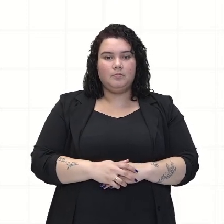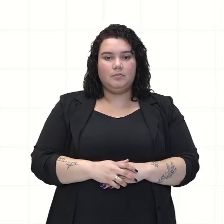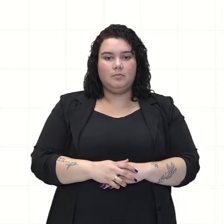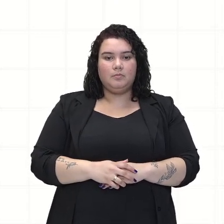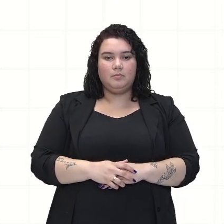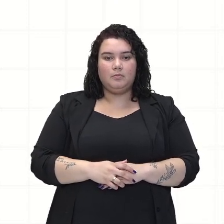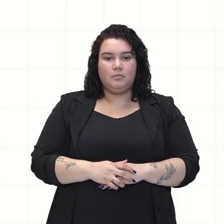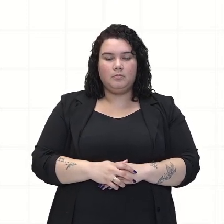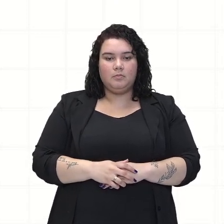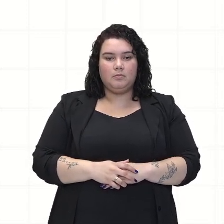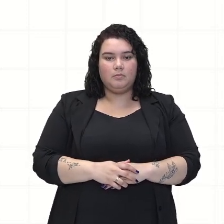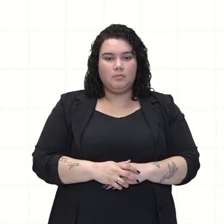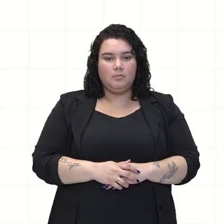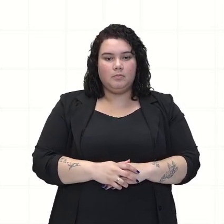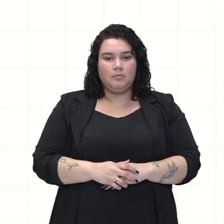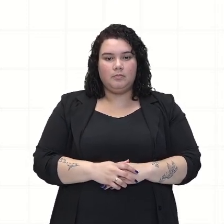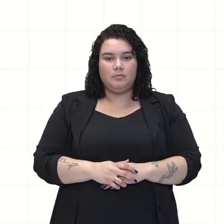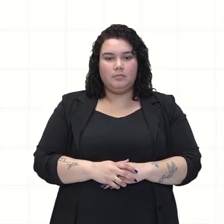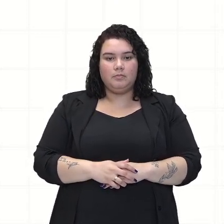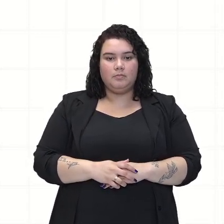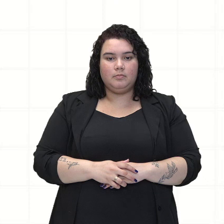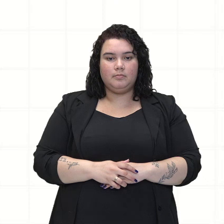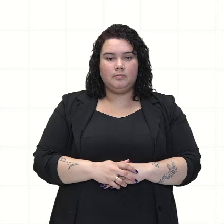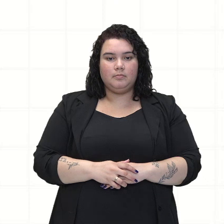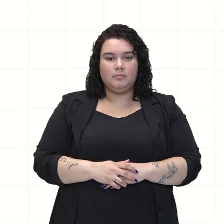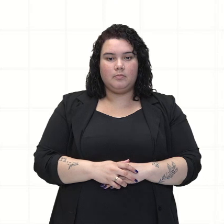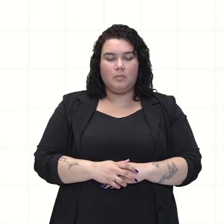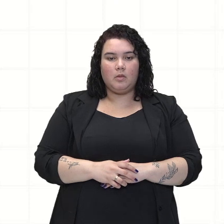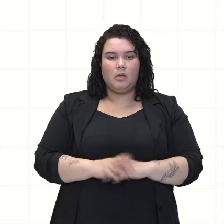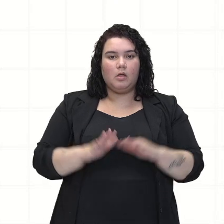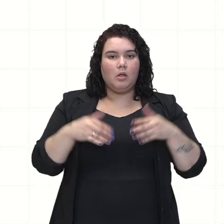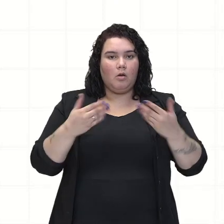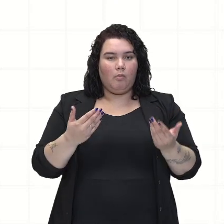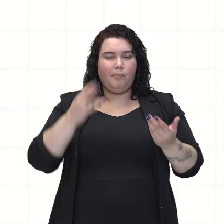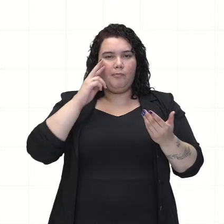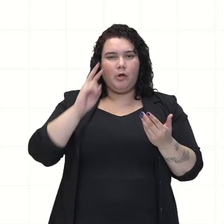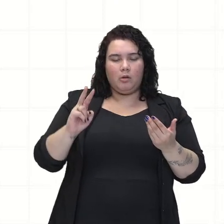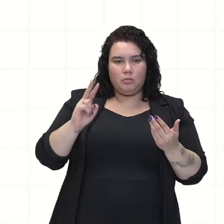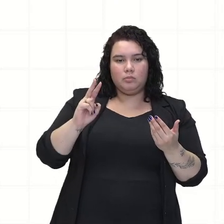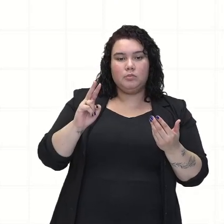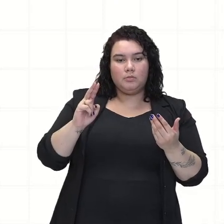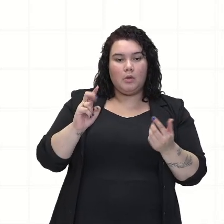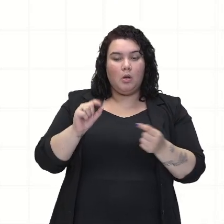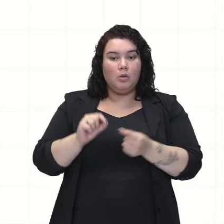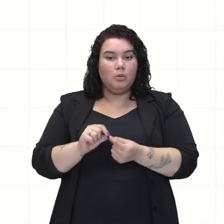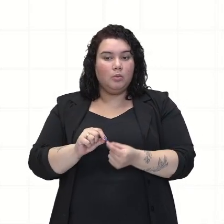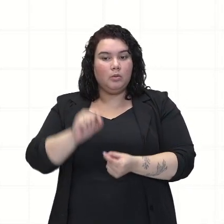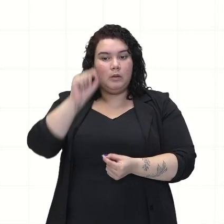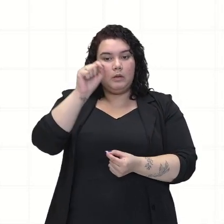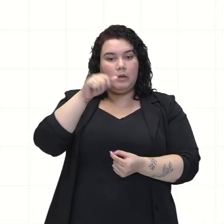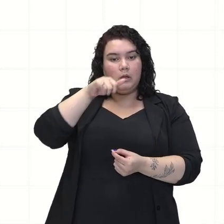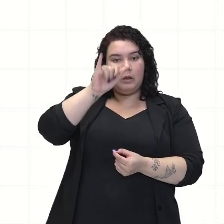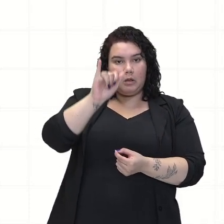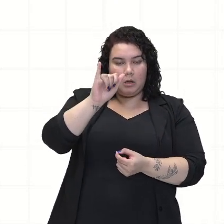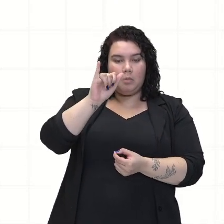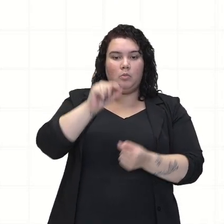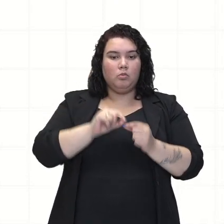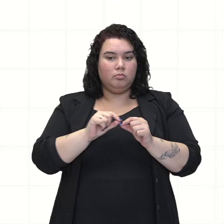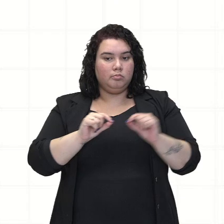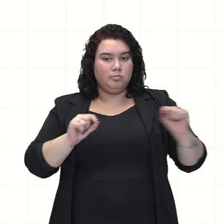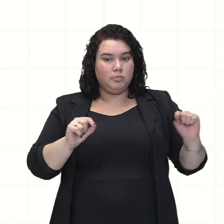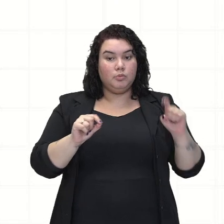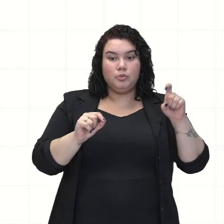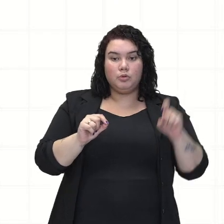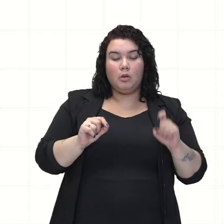Vamos colocar esse ponto aqui, ó, no 2, né? Para diferenciar. Então, sempre o X, né? O